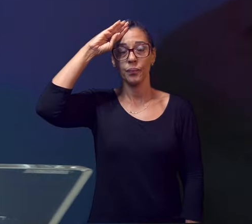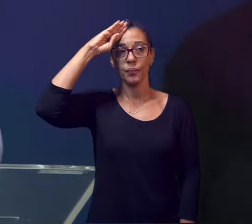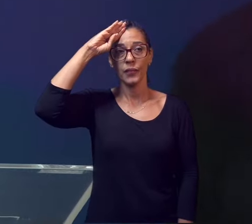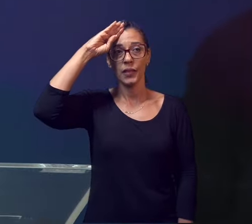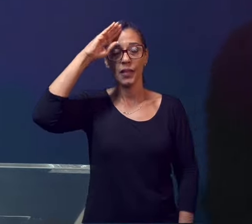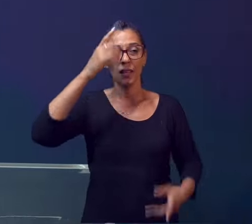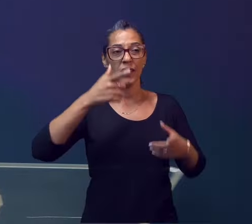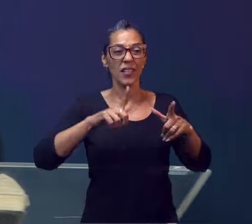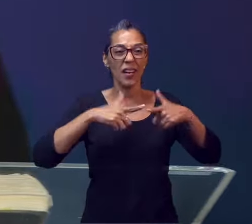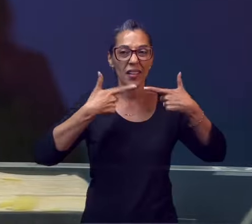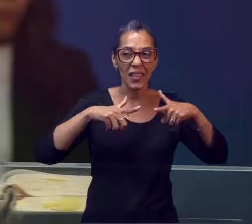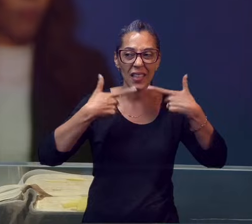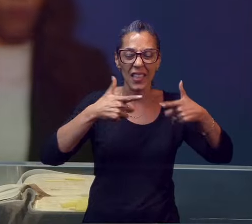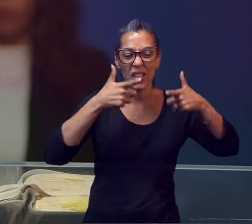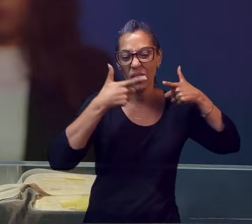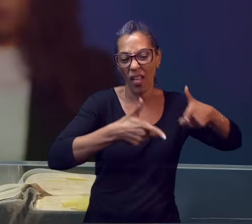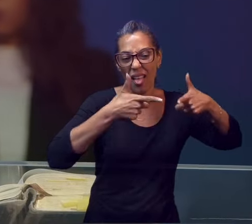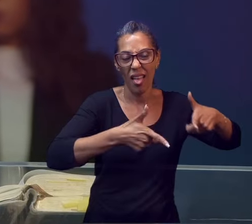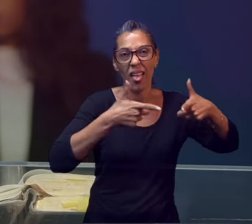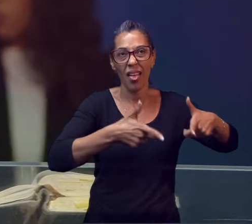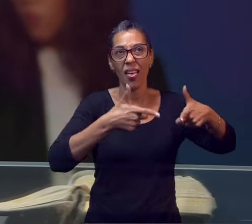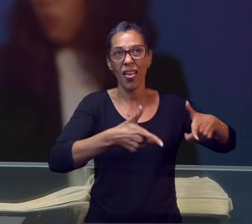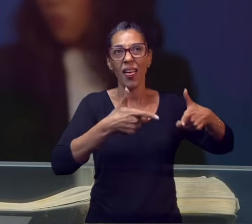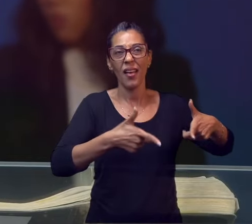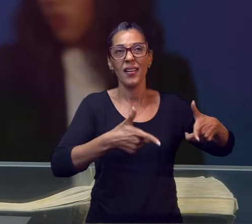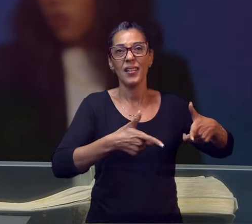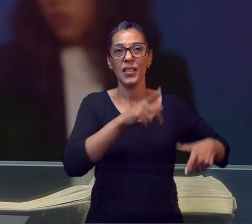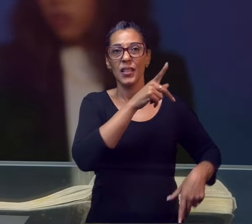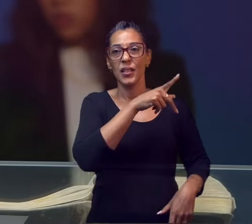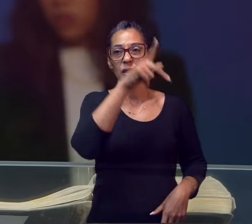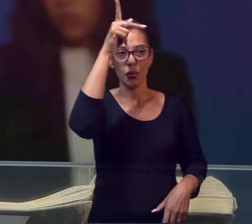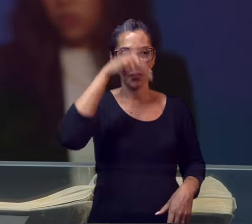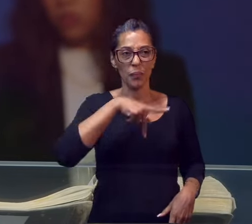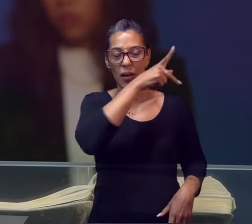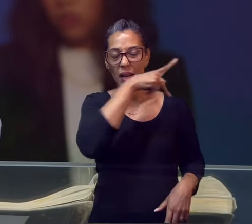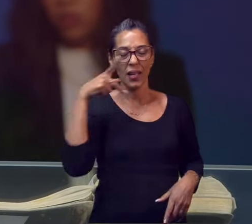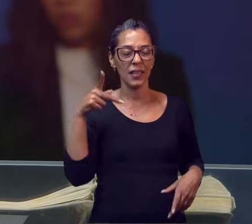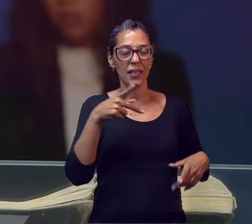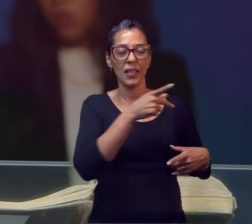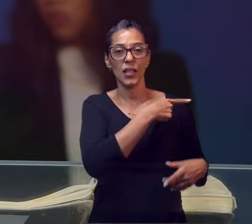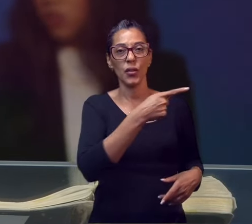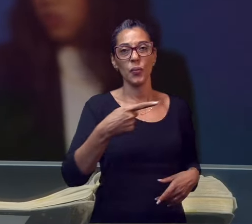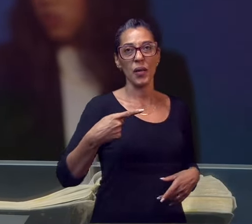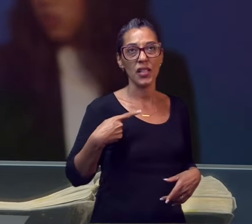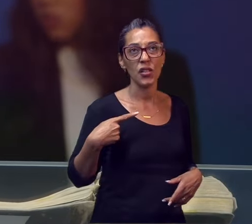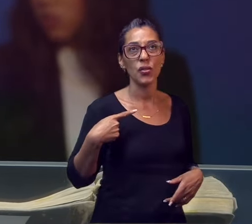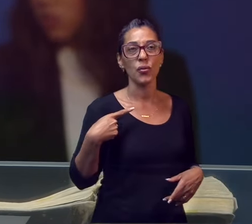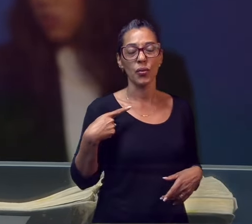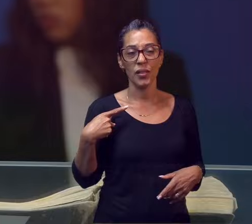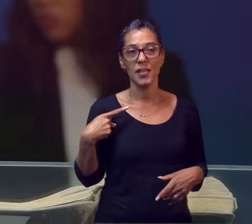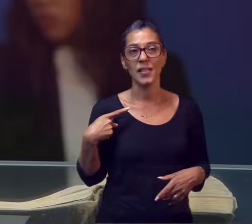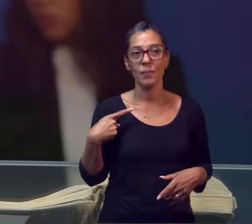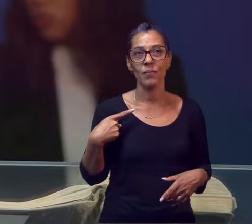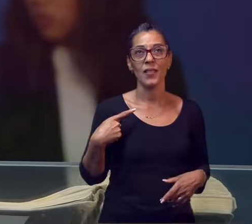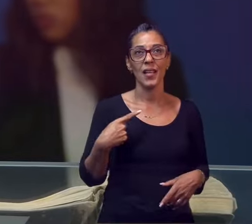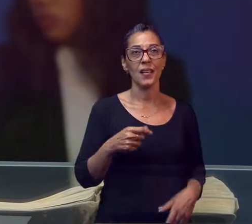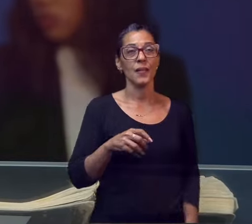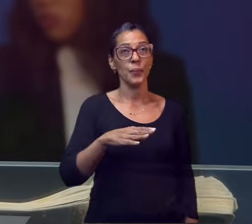daqueles padres eles pegavam fezes presta atenção nisso